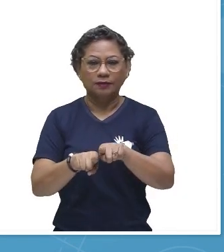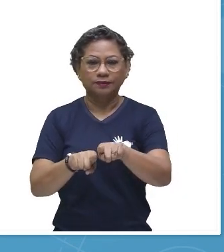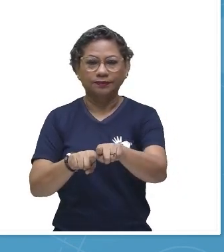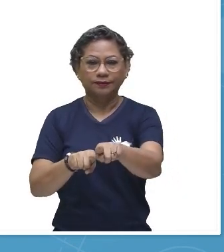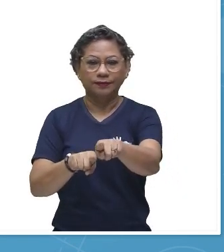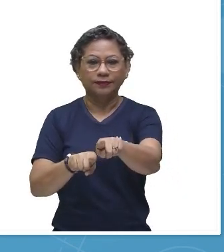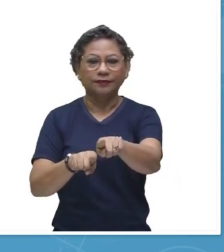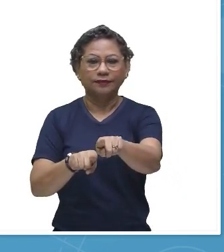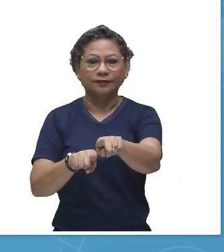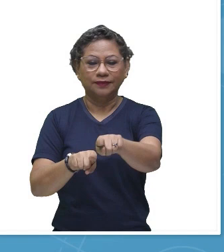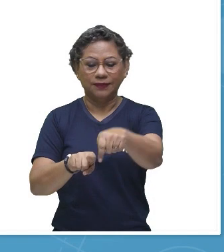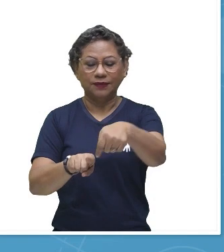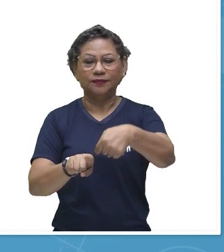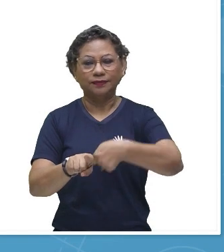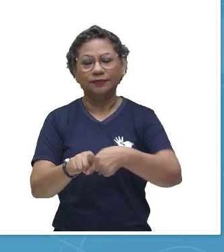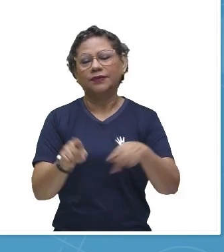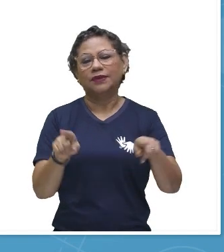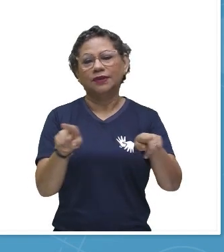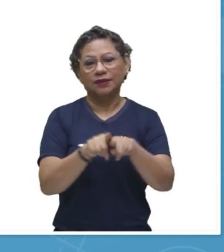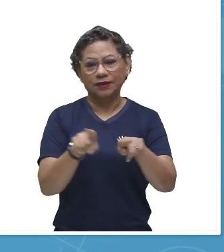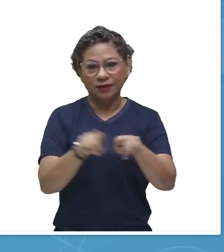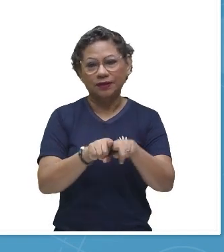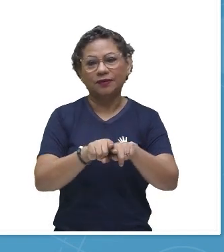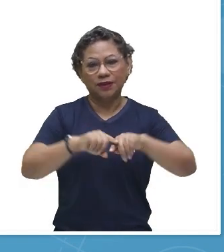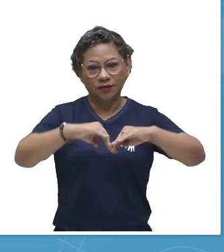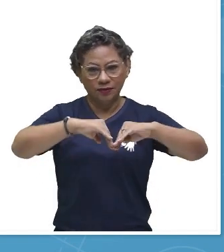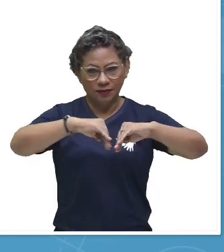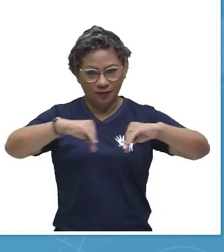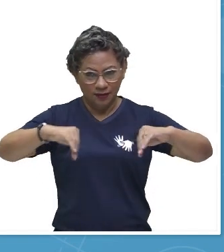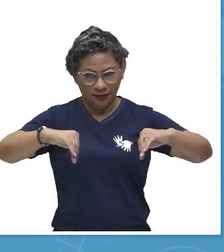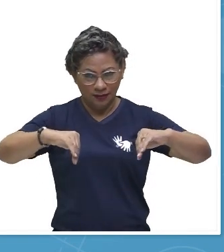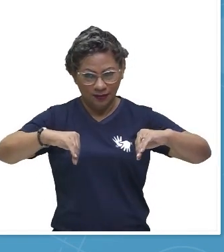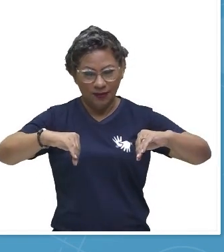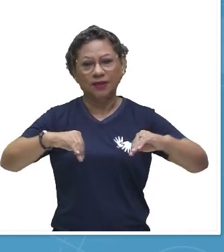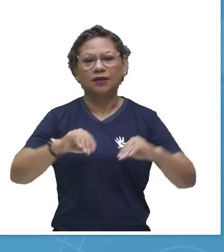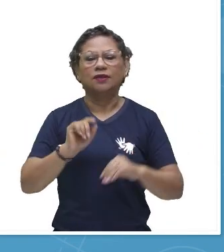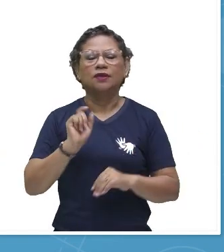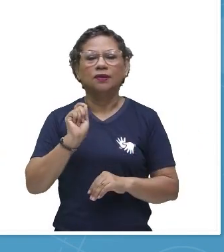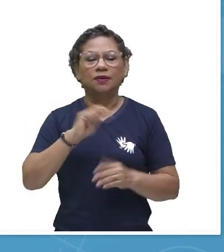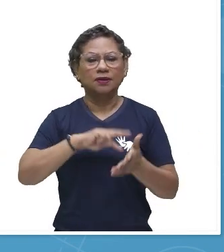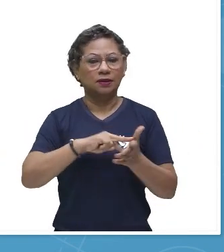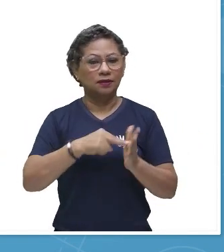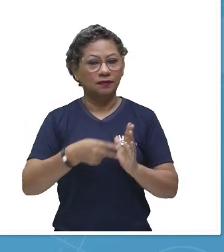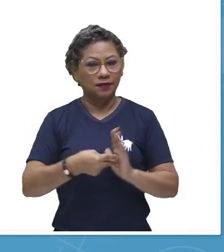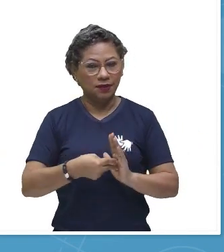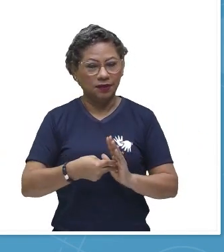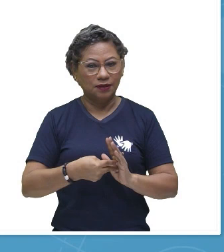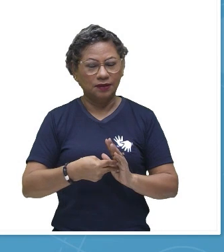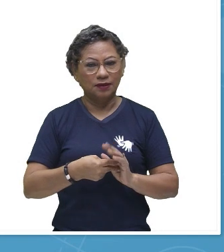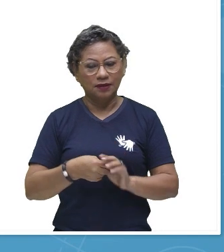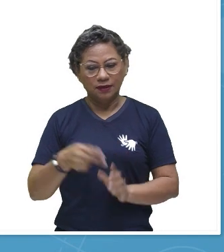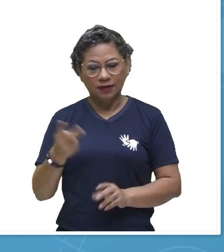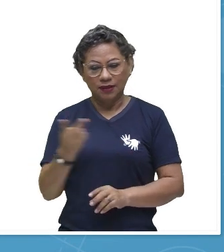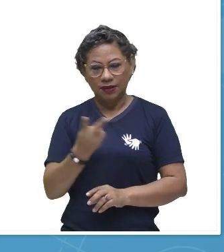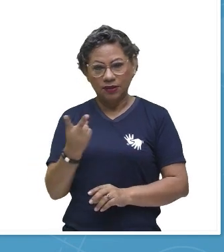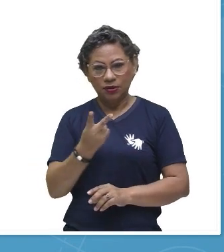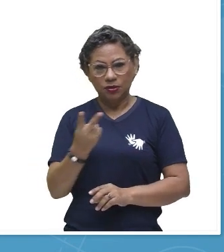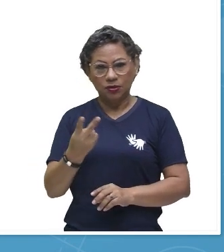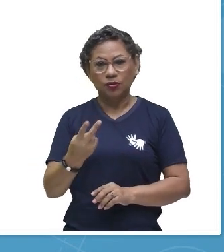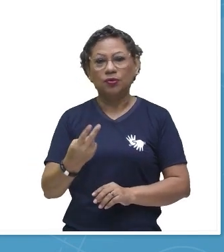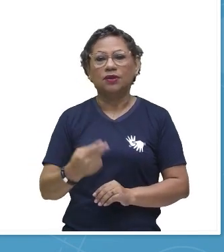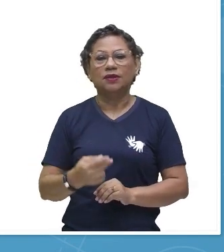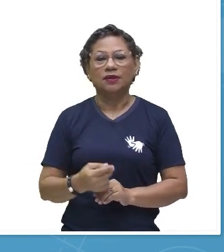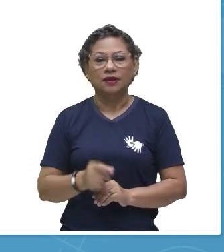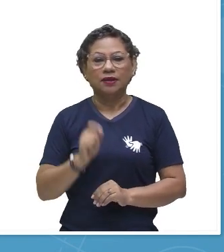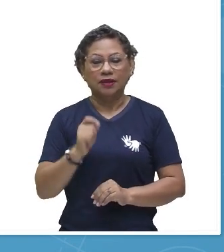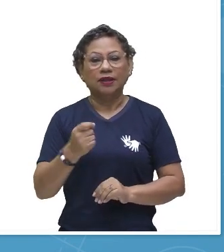ela continua nessa direção. Isso significa que elas mantêm sempre